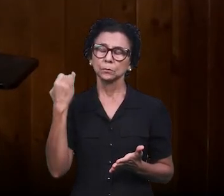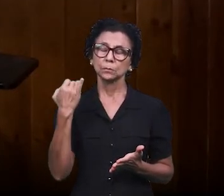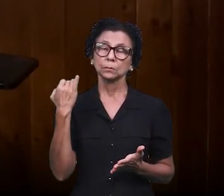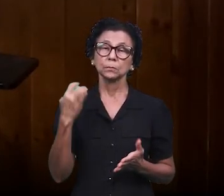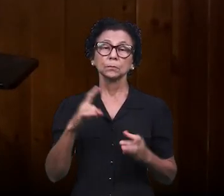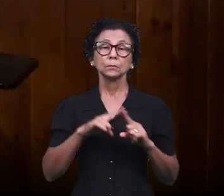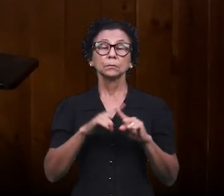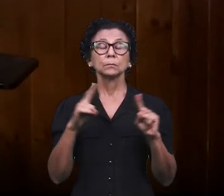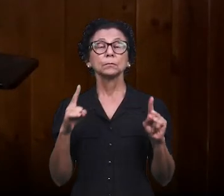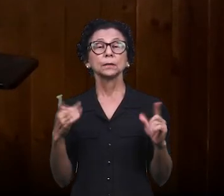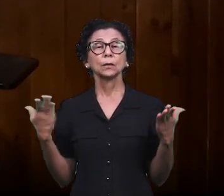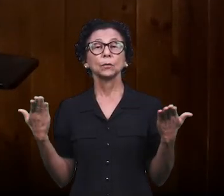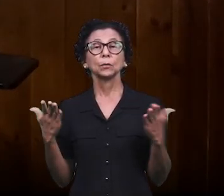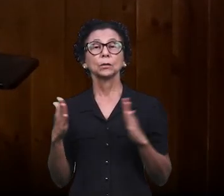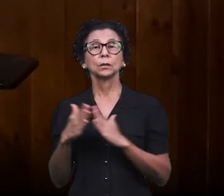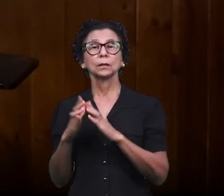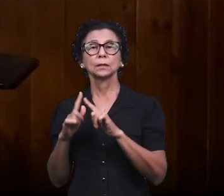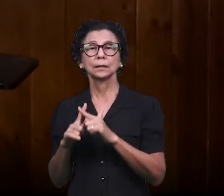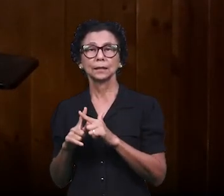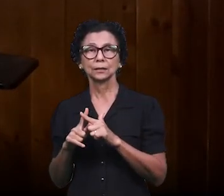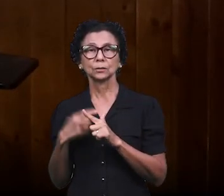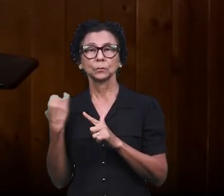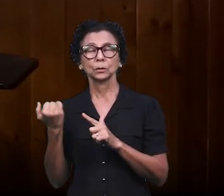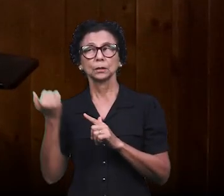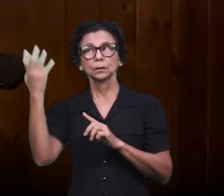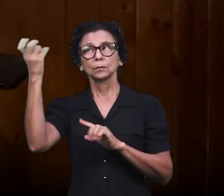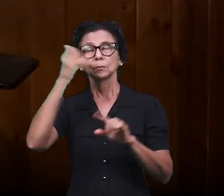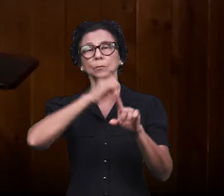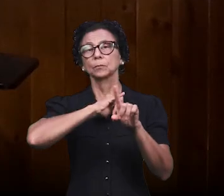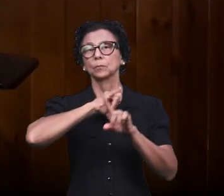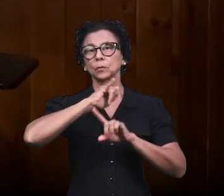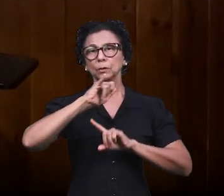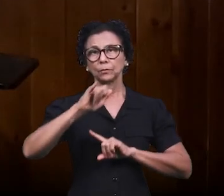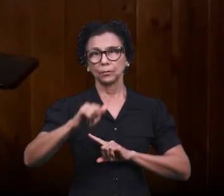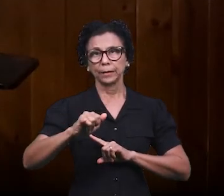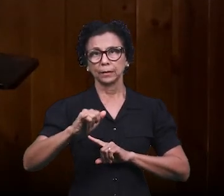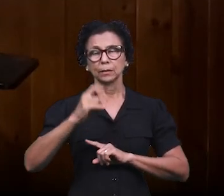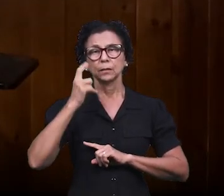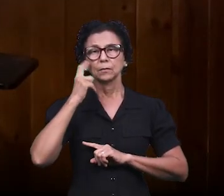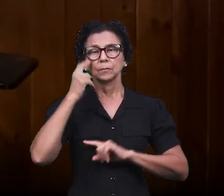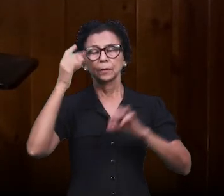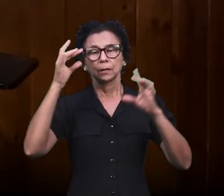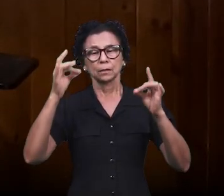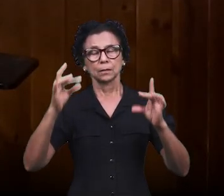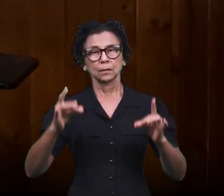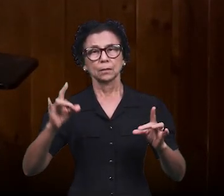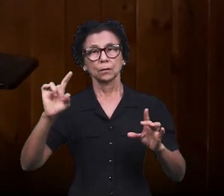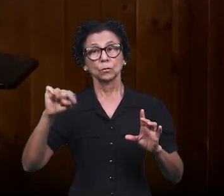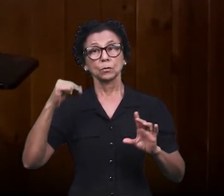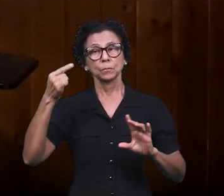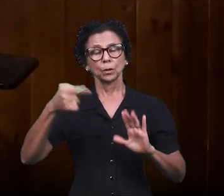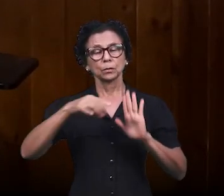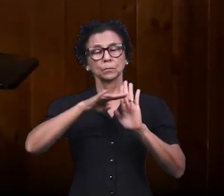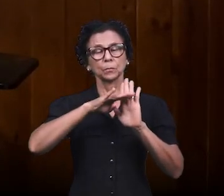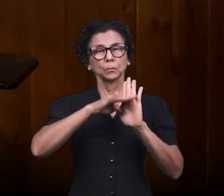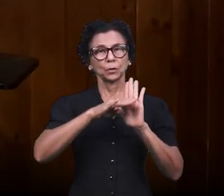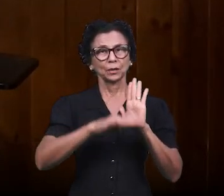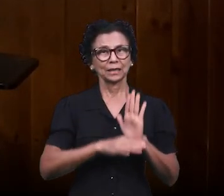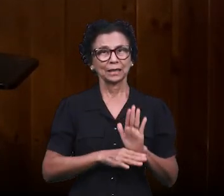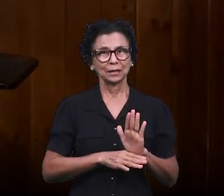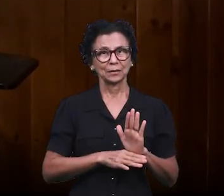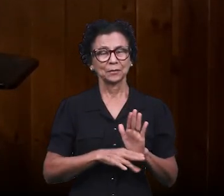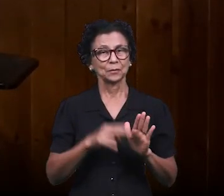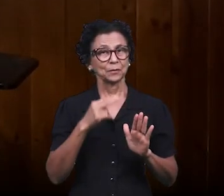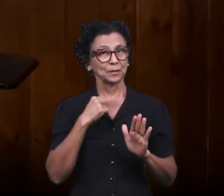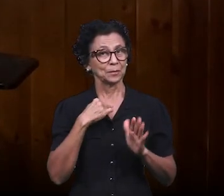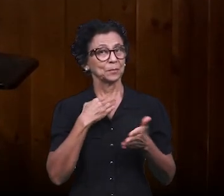igreja o que importa é o caráter profético. E nós vamos ver esses detalhes nos próximos programas, e você não